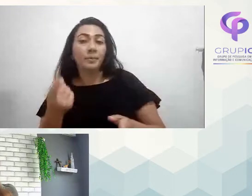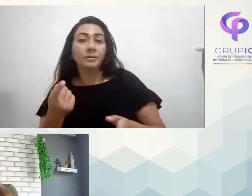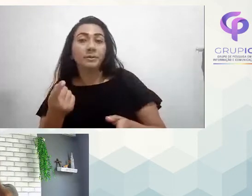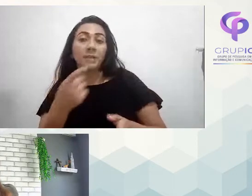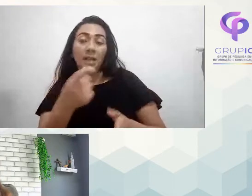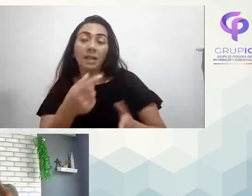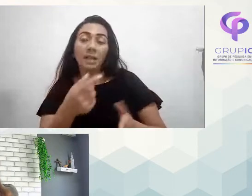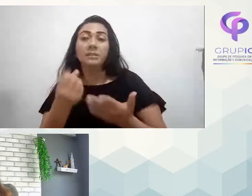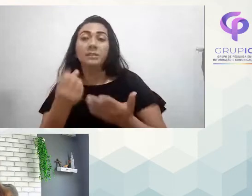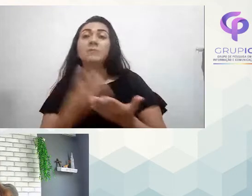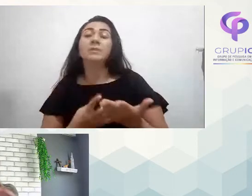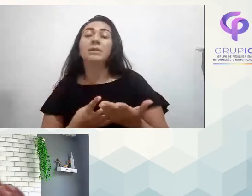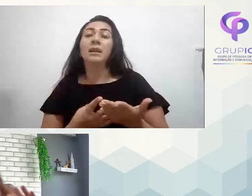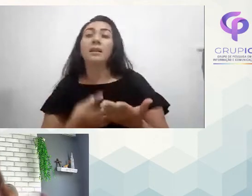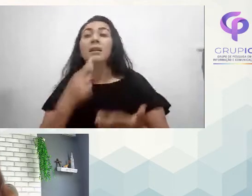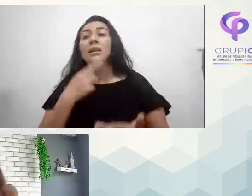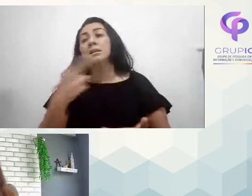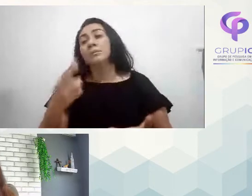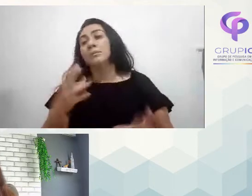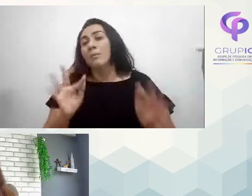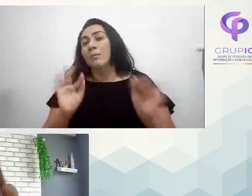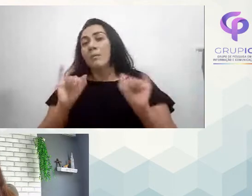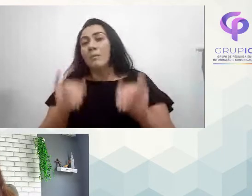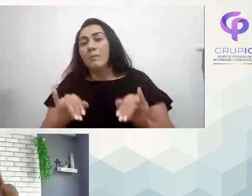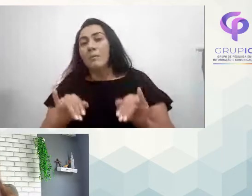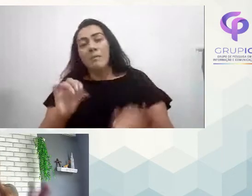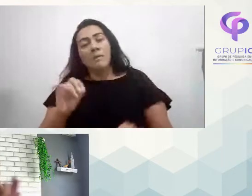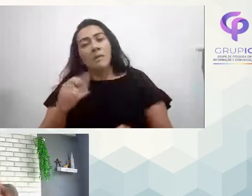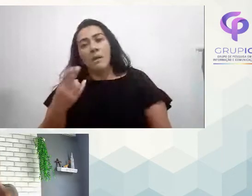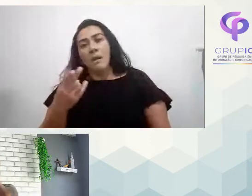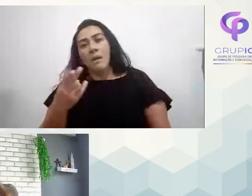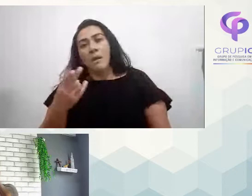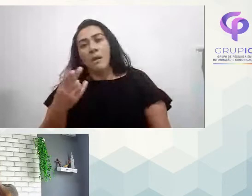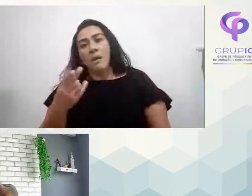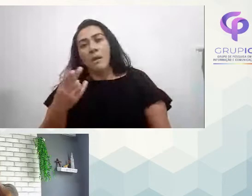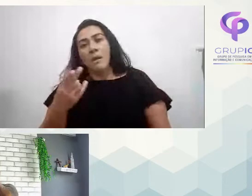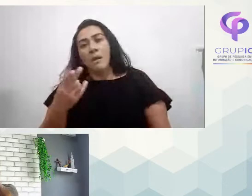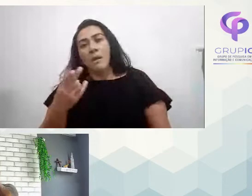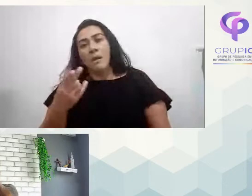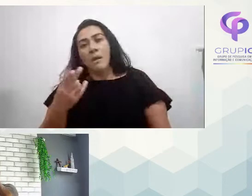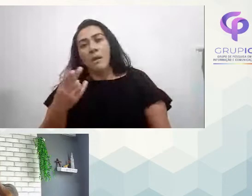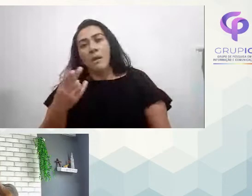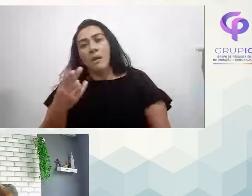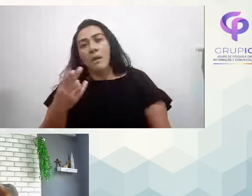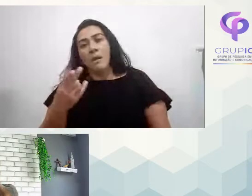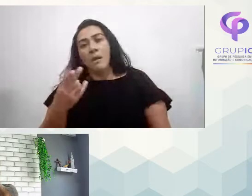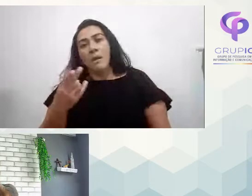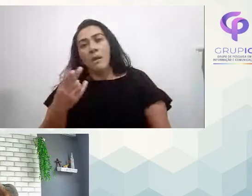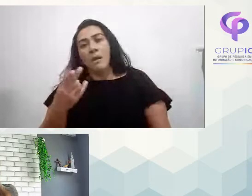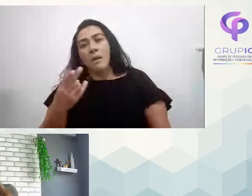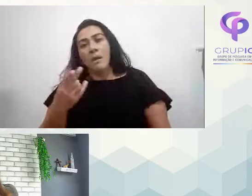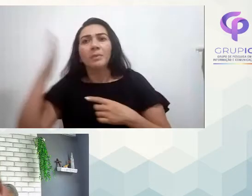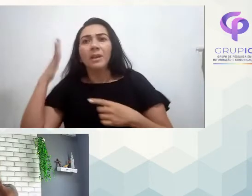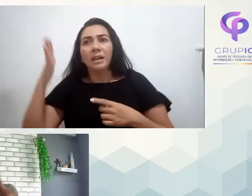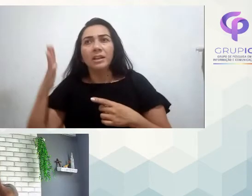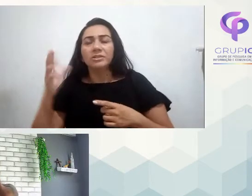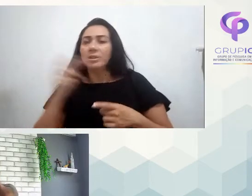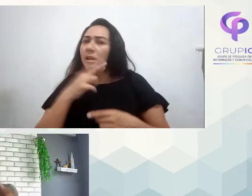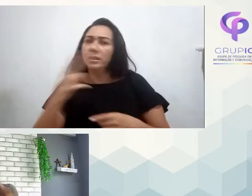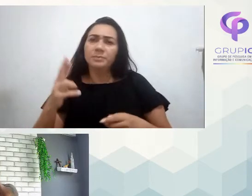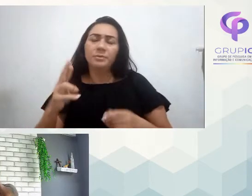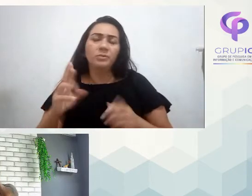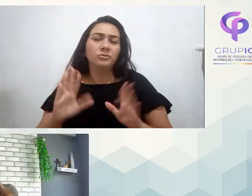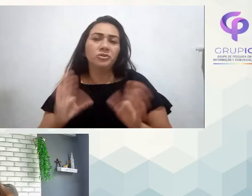afinal de contas a casa é dela, ok? Então, Paola, minha querida, assim como todo